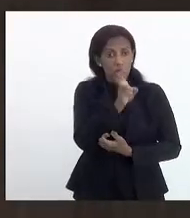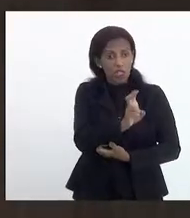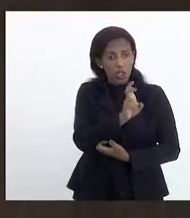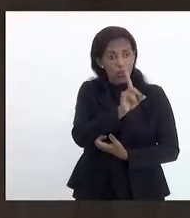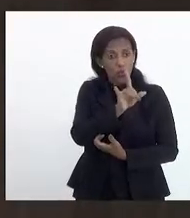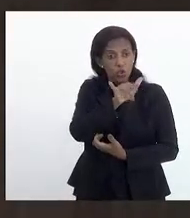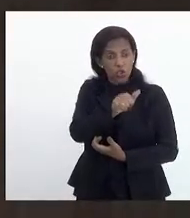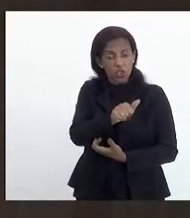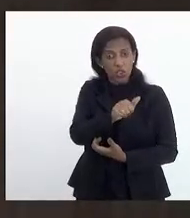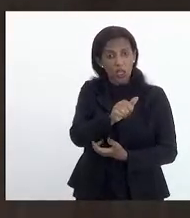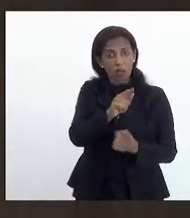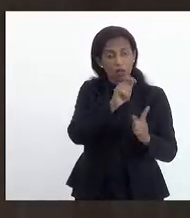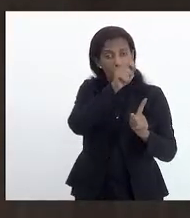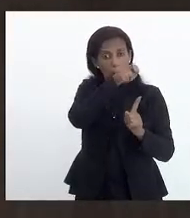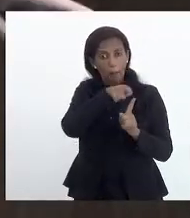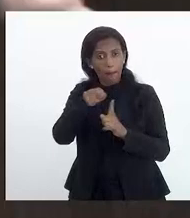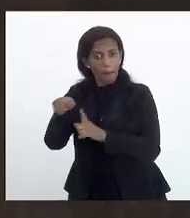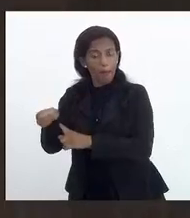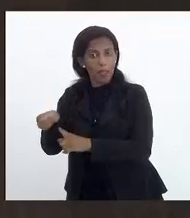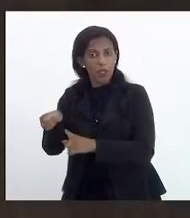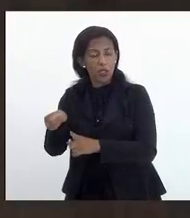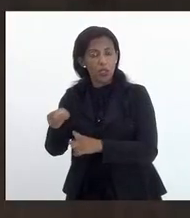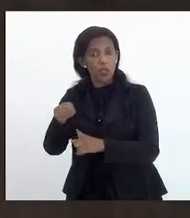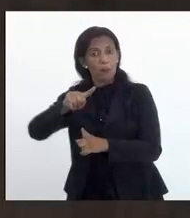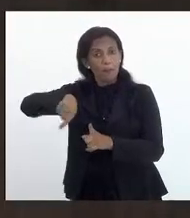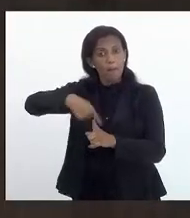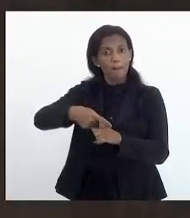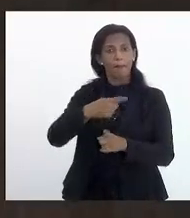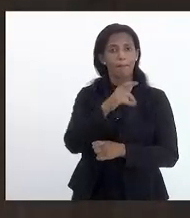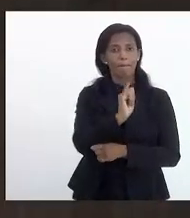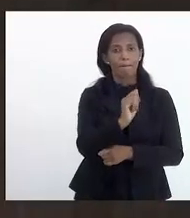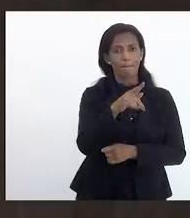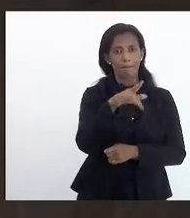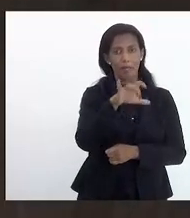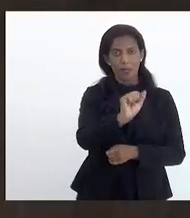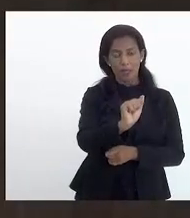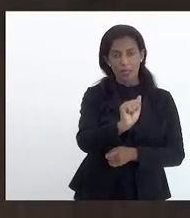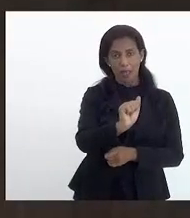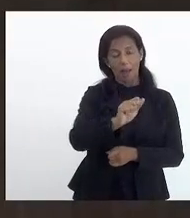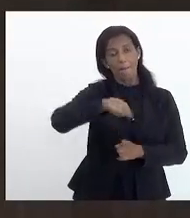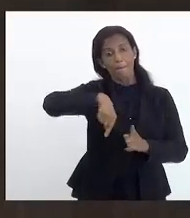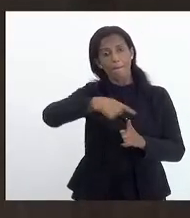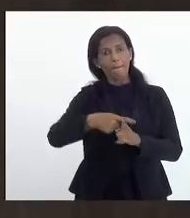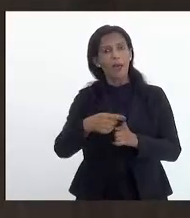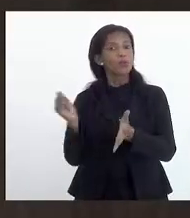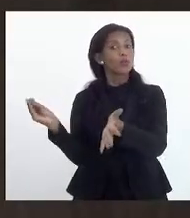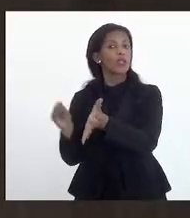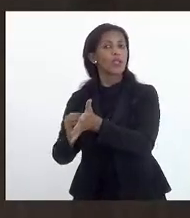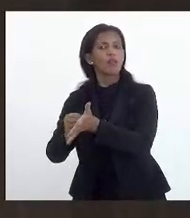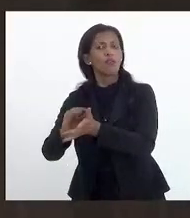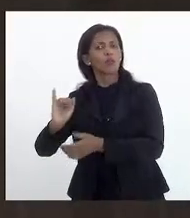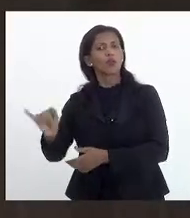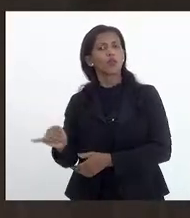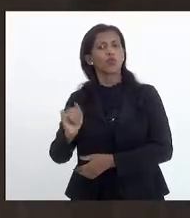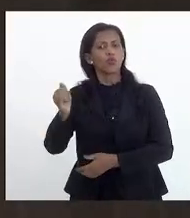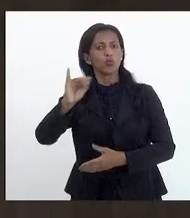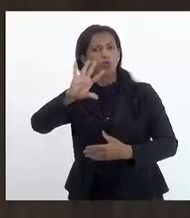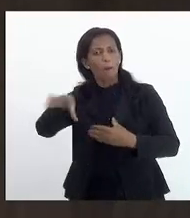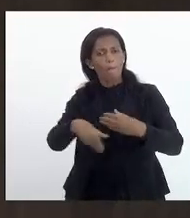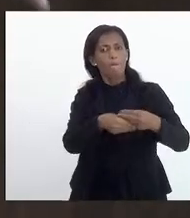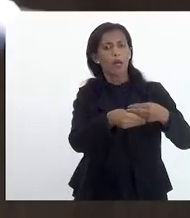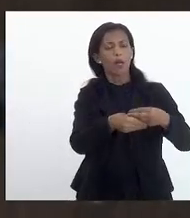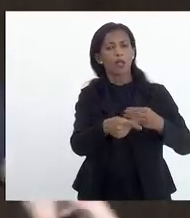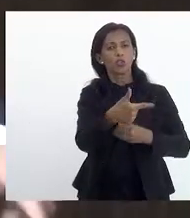útil, com a reposição do IPCA e com a reposição do que não foi pago no índice inflacionário anterior